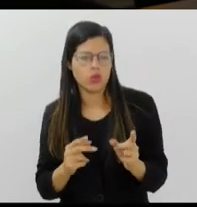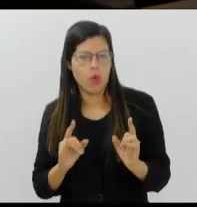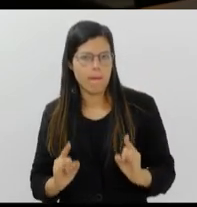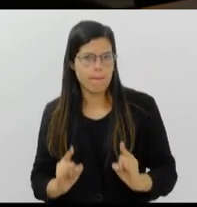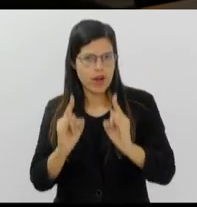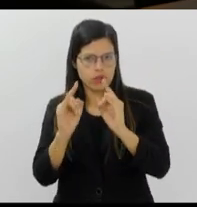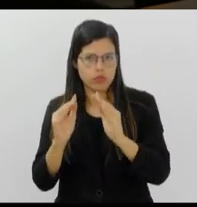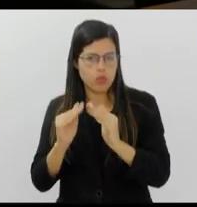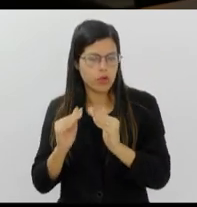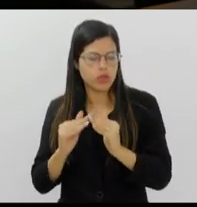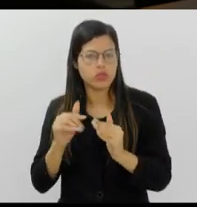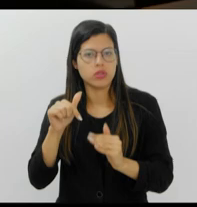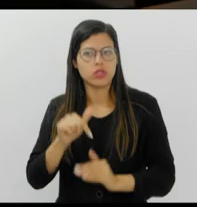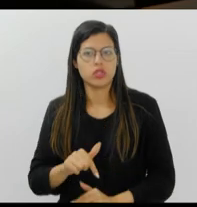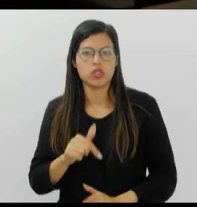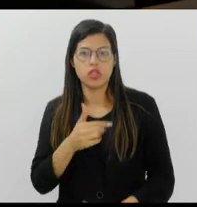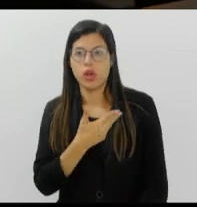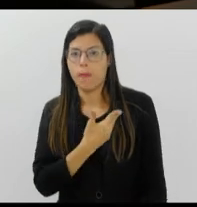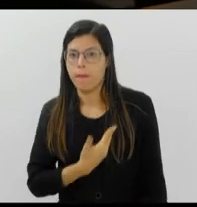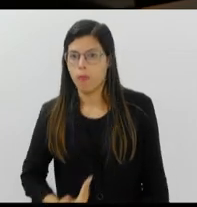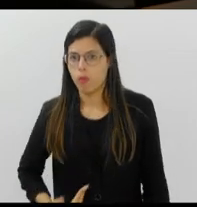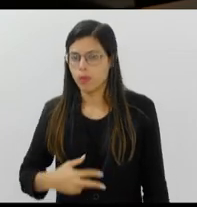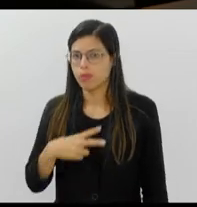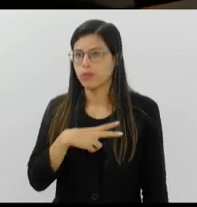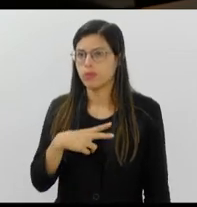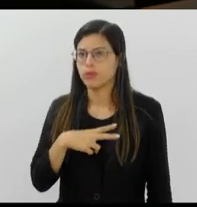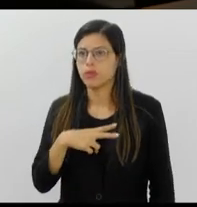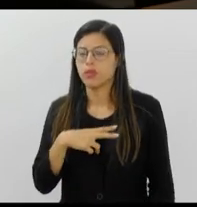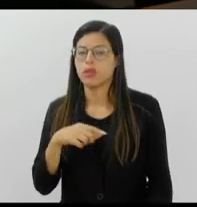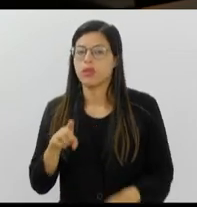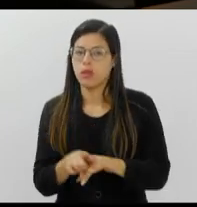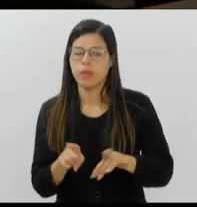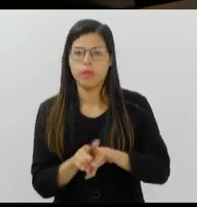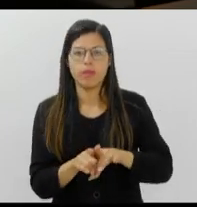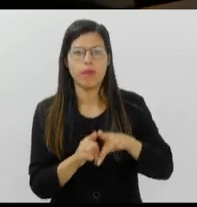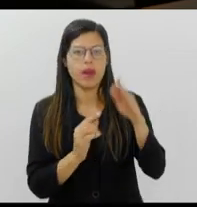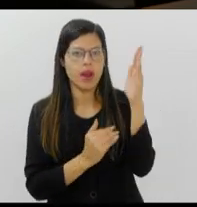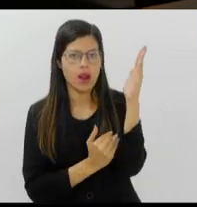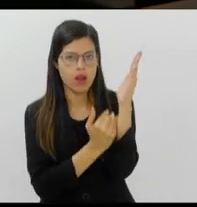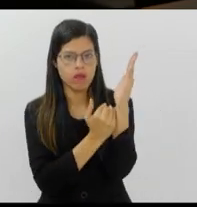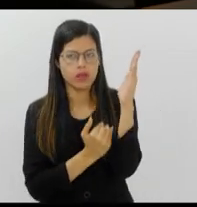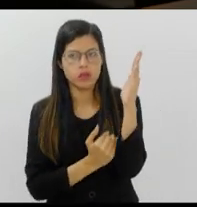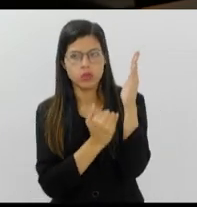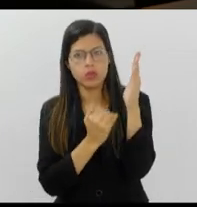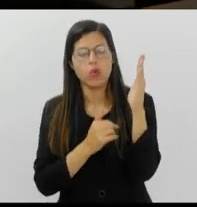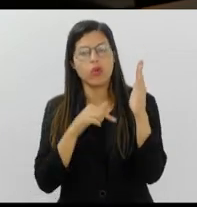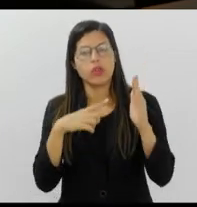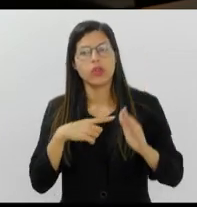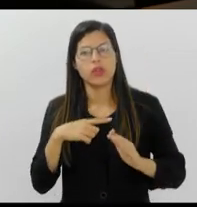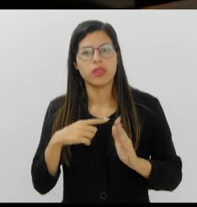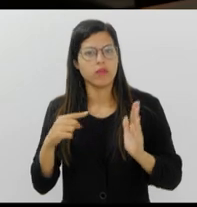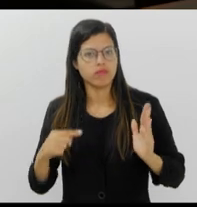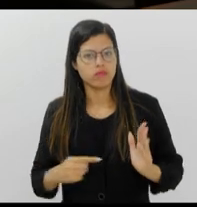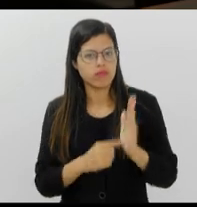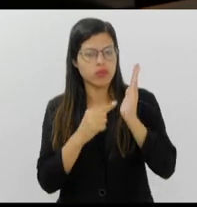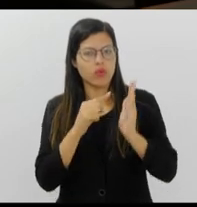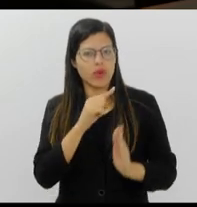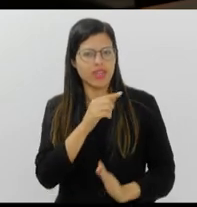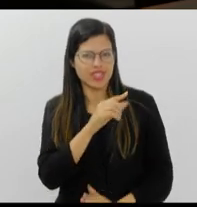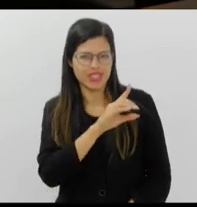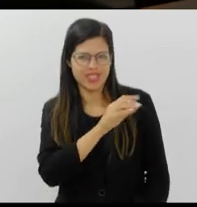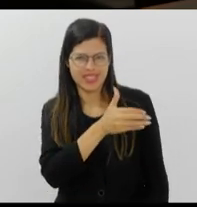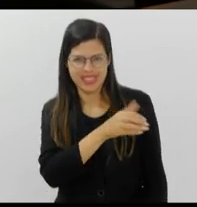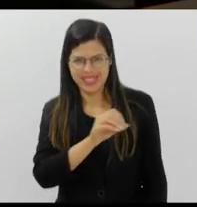Em caso também de elevadores que contêm aquelas telas digitais, o canal Disque 100, que é o principal canal de denúncia desses crimes, deve